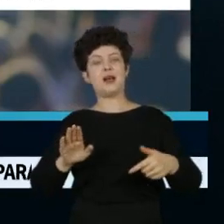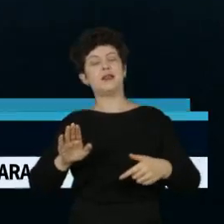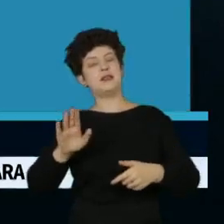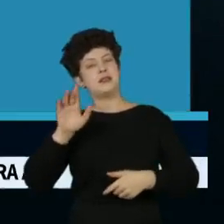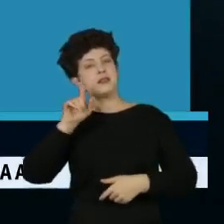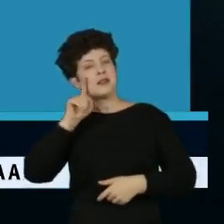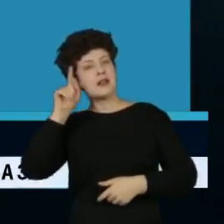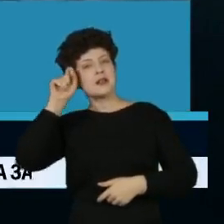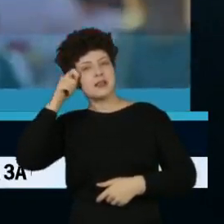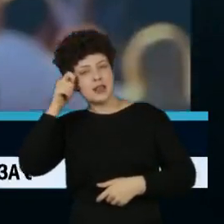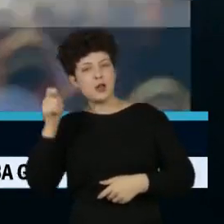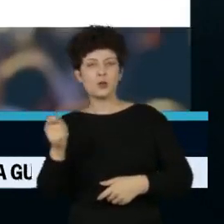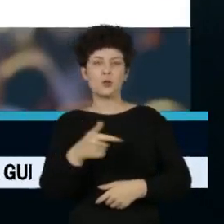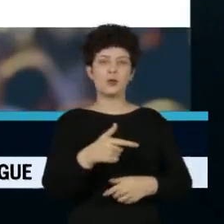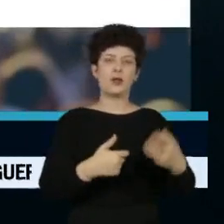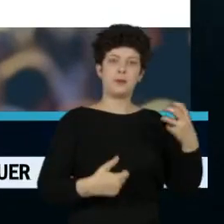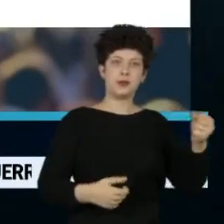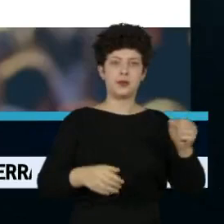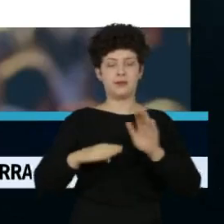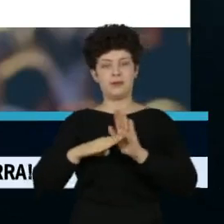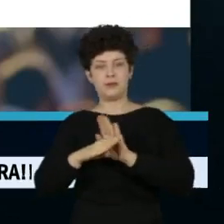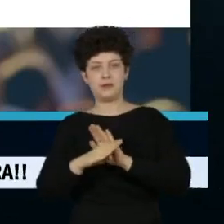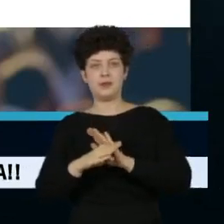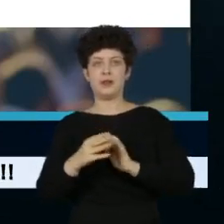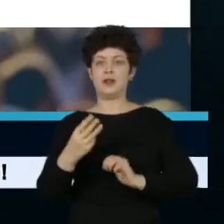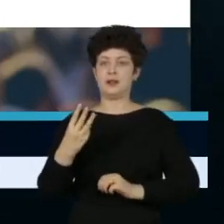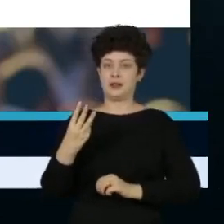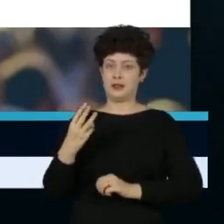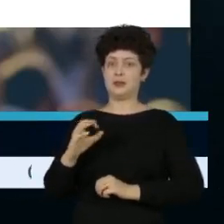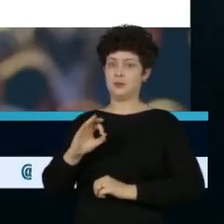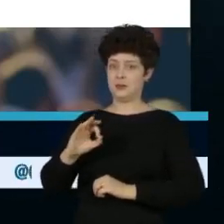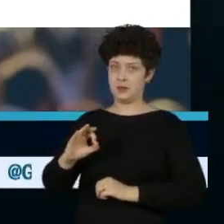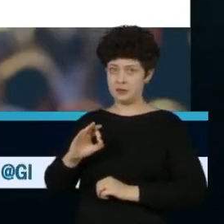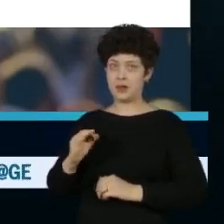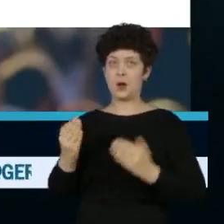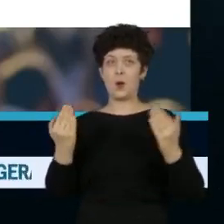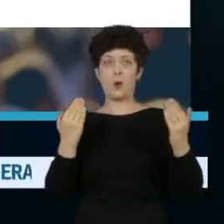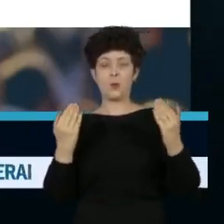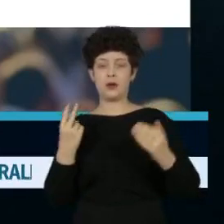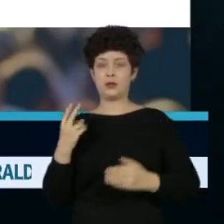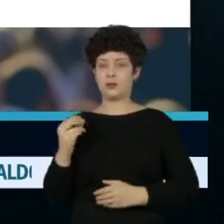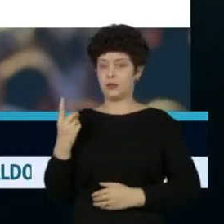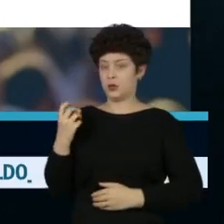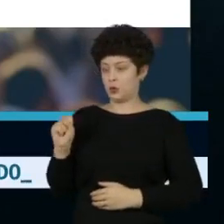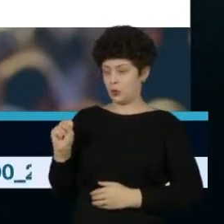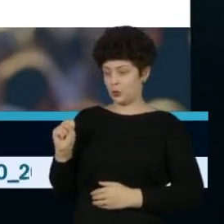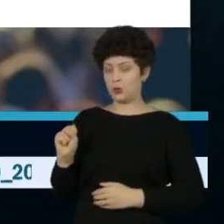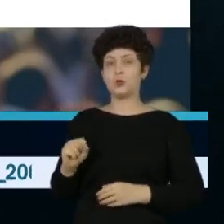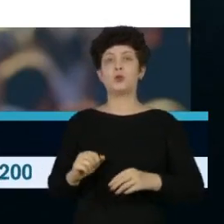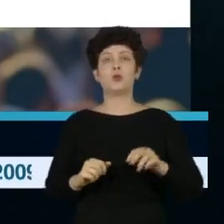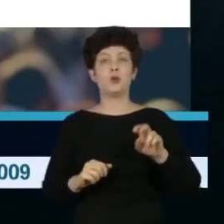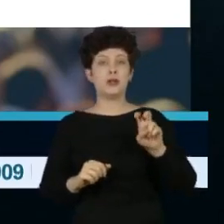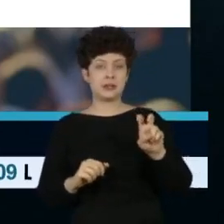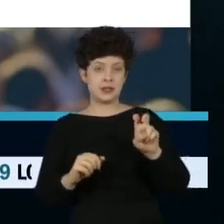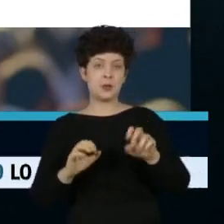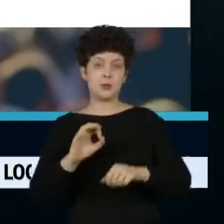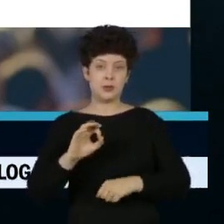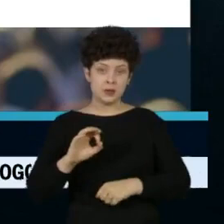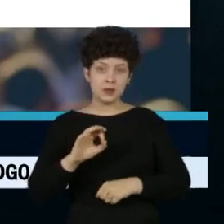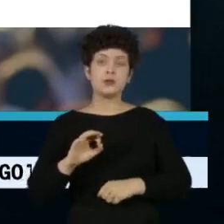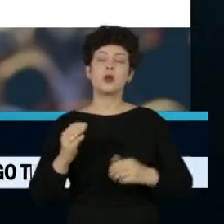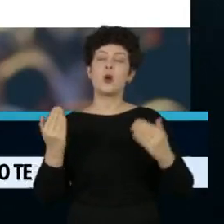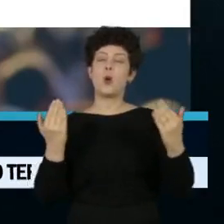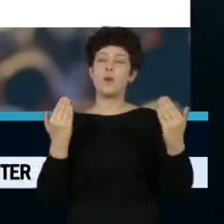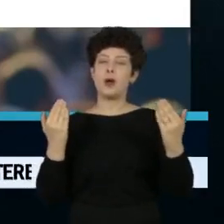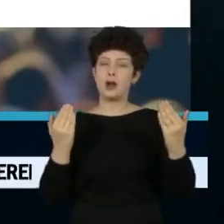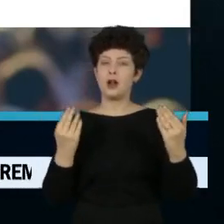que brancos. O crescimento foi de 3 pontos percentuais em relação a 2018 e de 5 pontos em relação